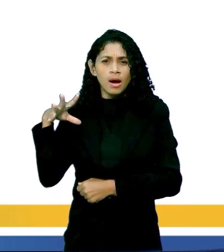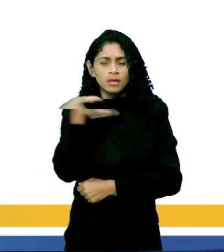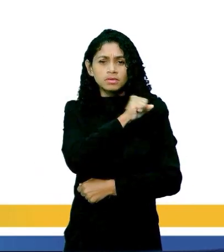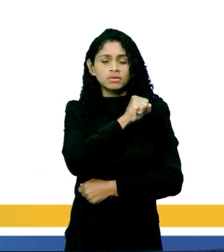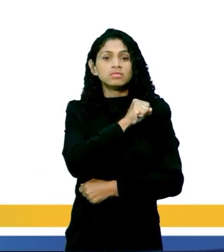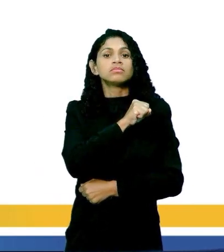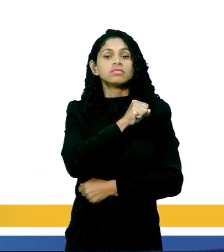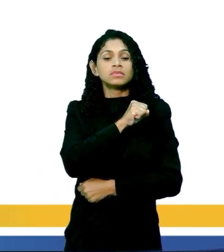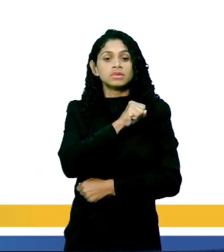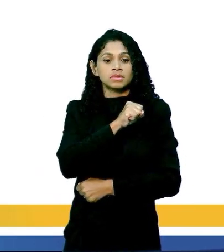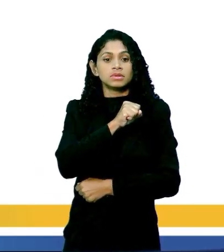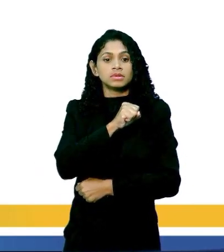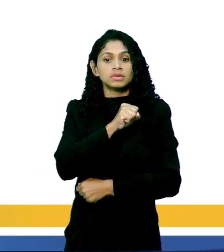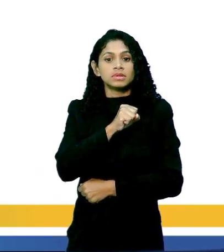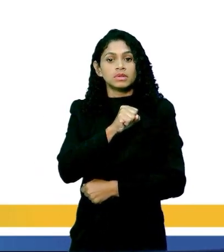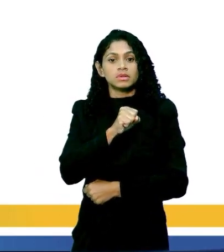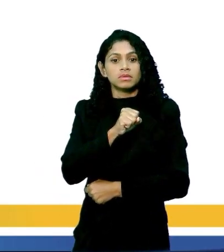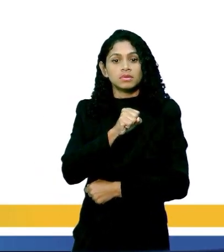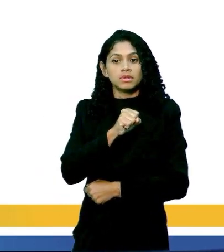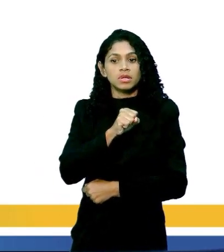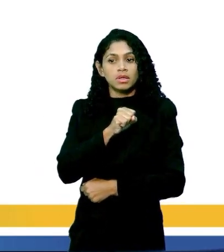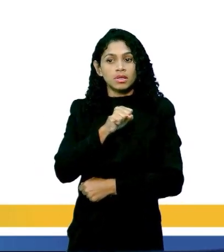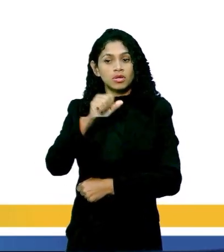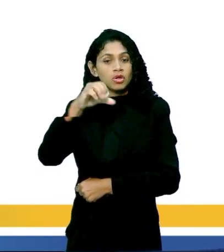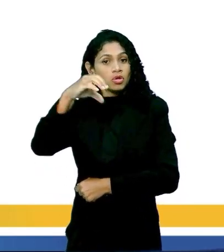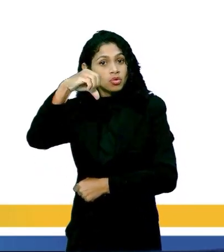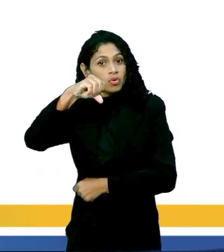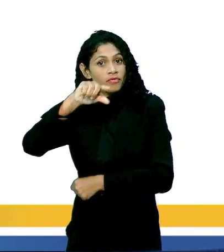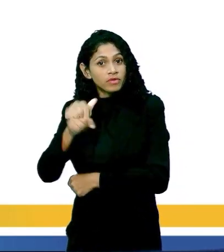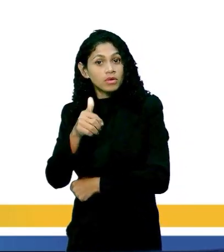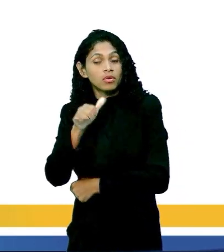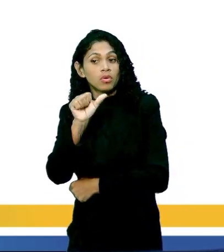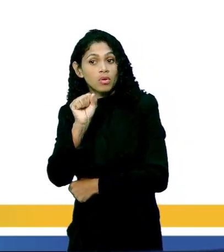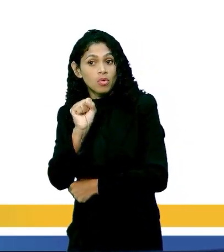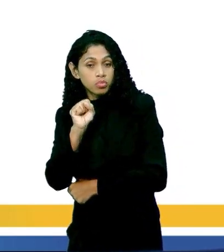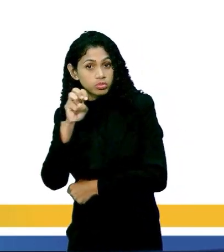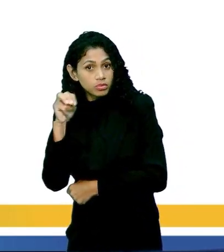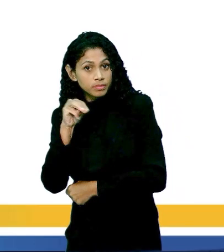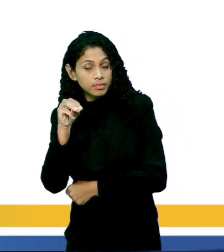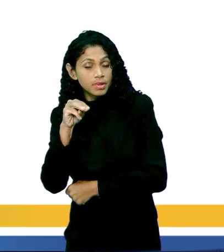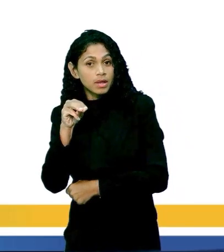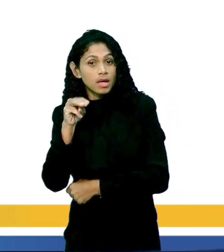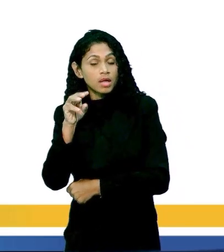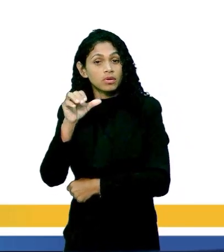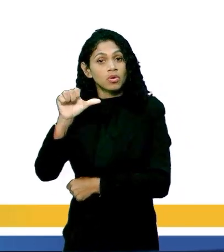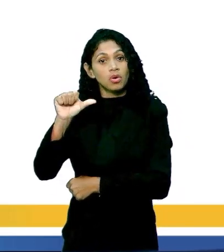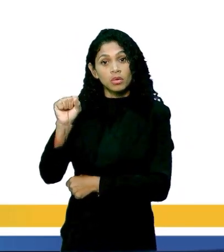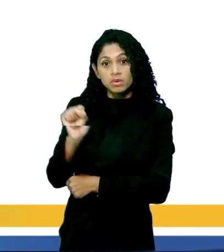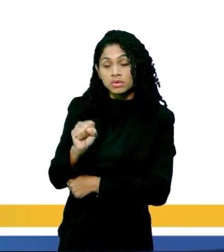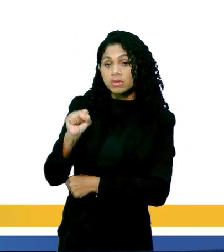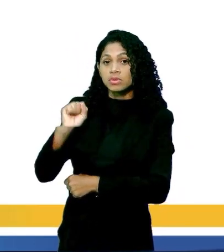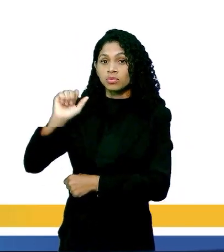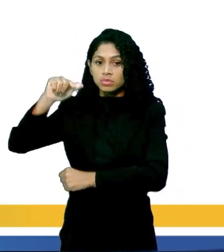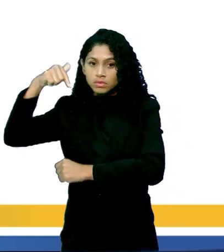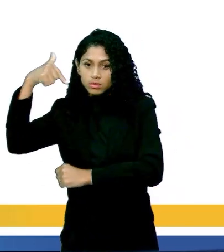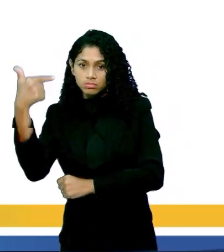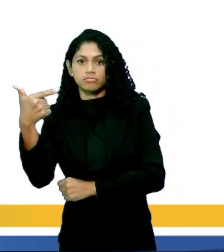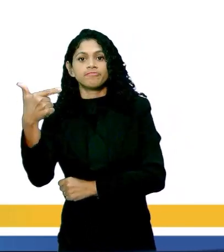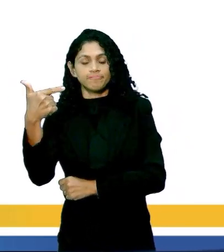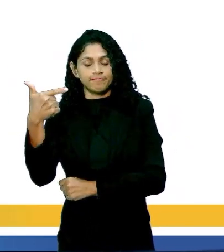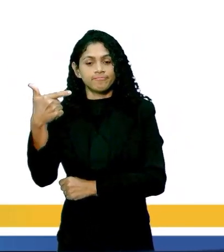valor de 9,8 metros por segundo ao quadrado, ela se dá em condição do valor da gravidade no nosso